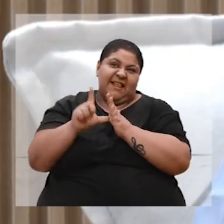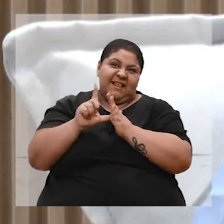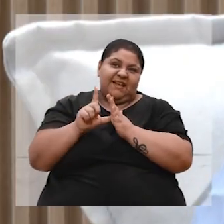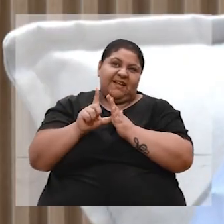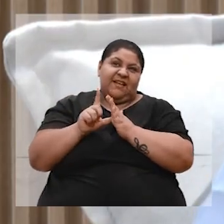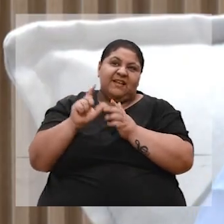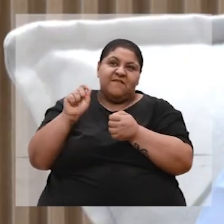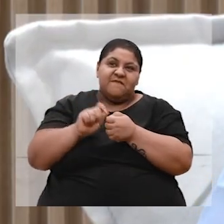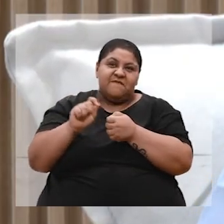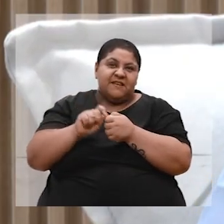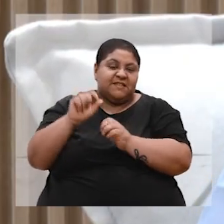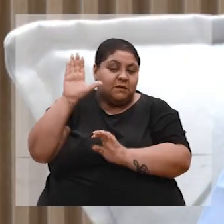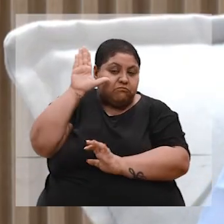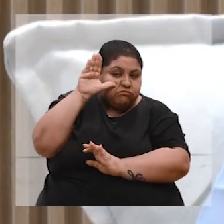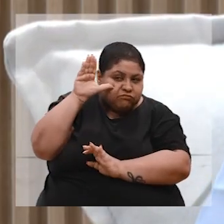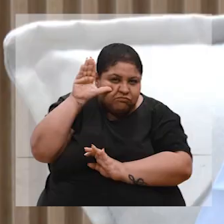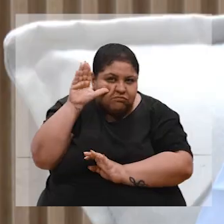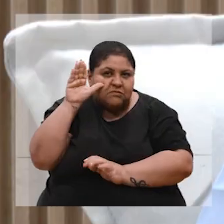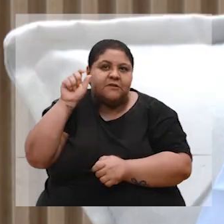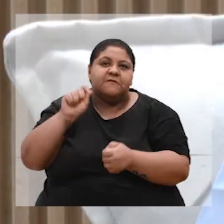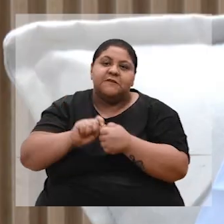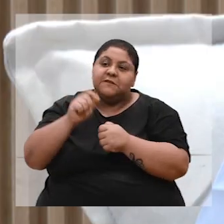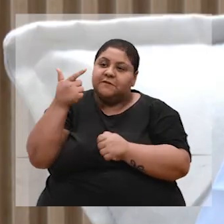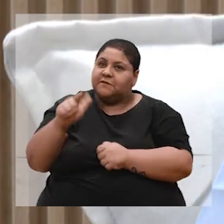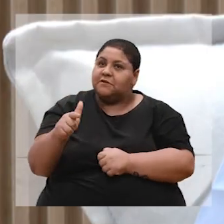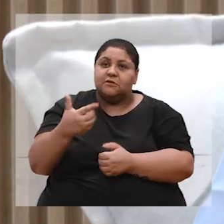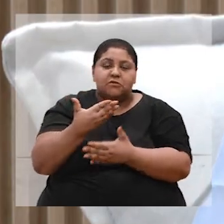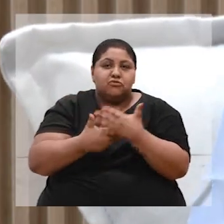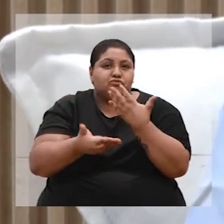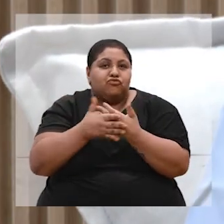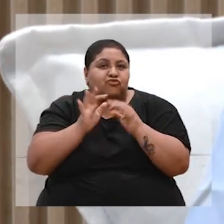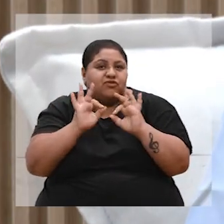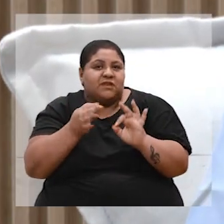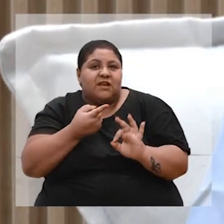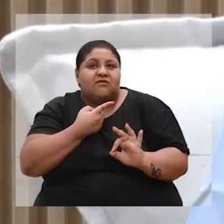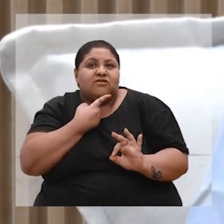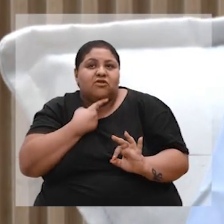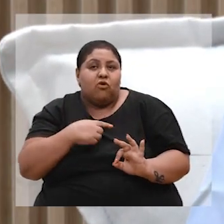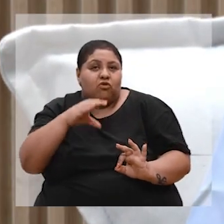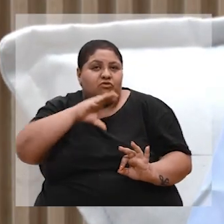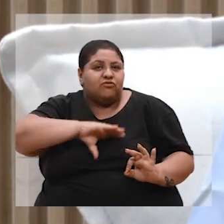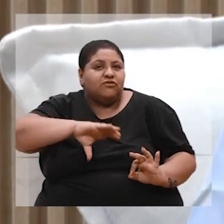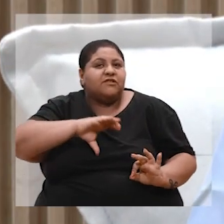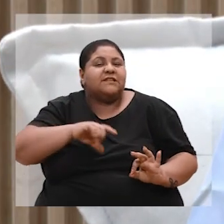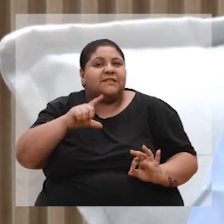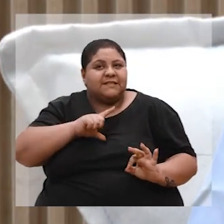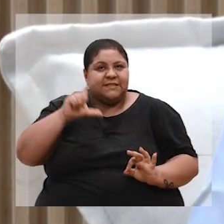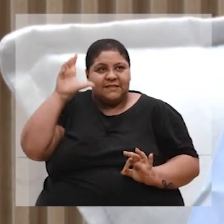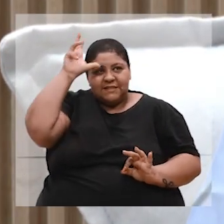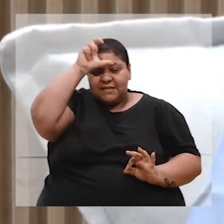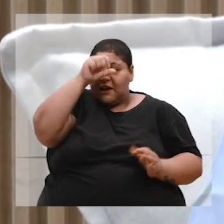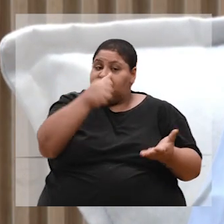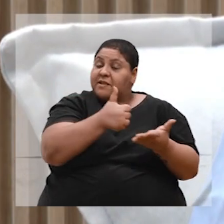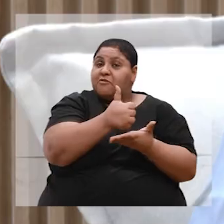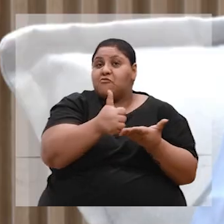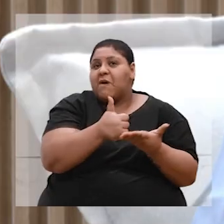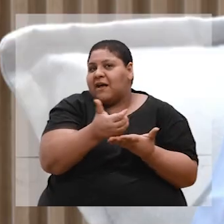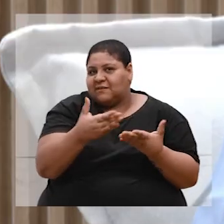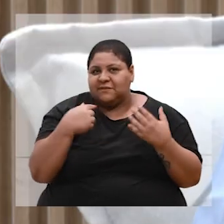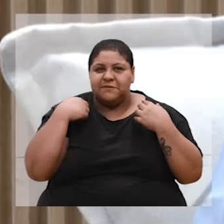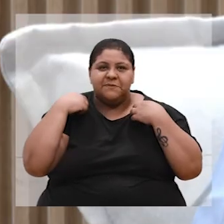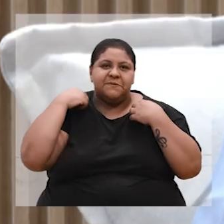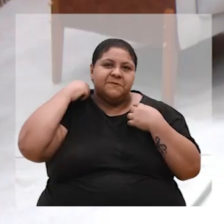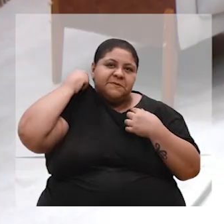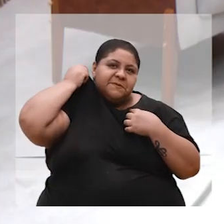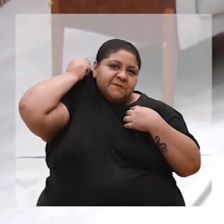é fazendo e observando e refazendo, né? E tudo certo se não gosta de português. Tem que aprender o